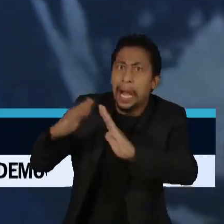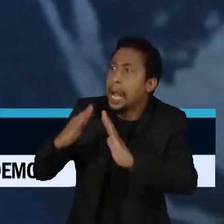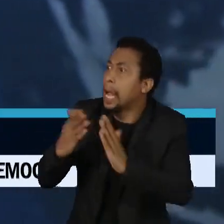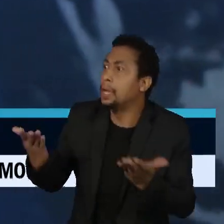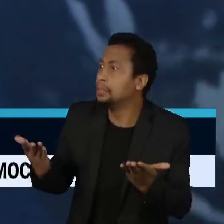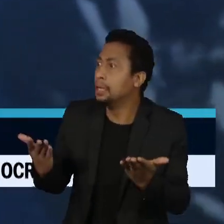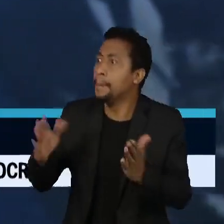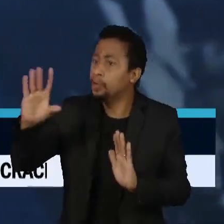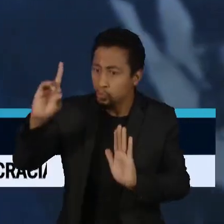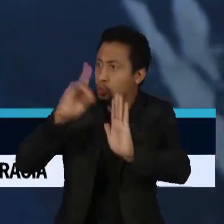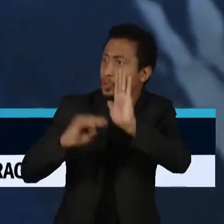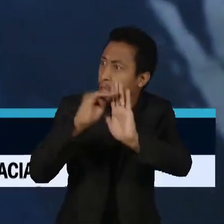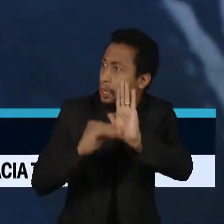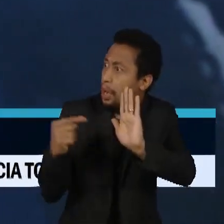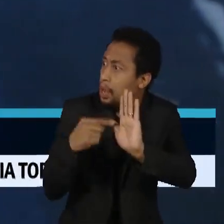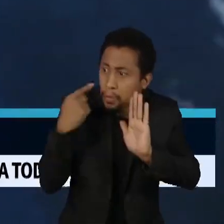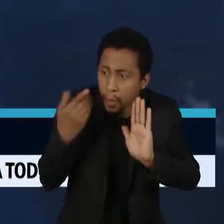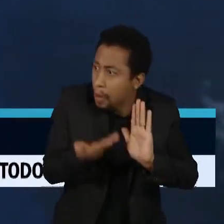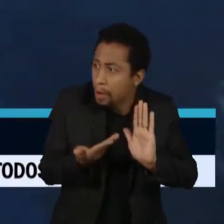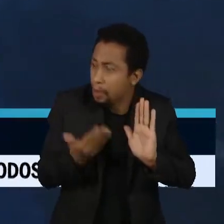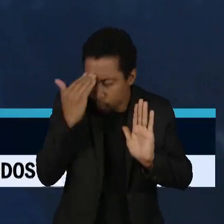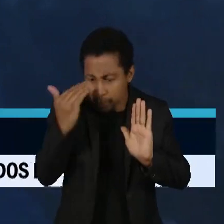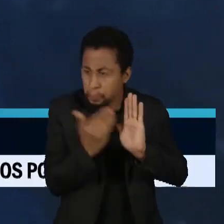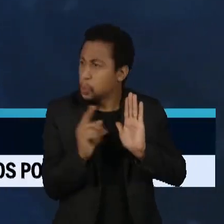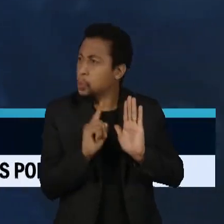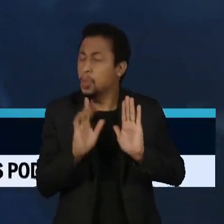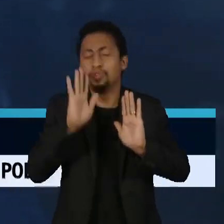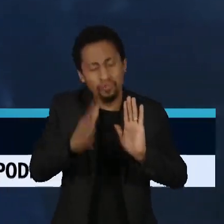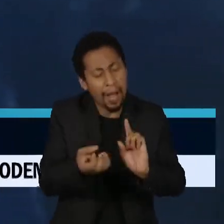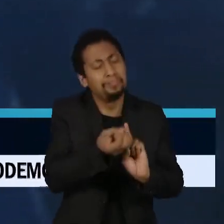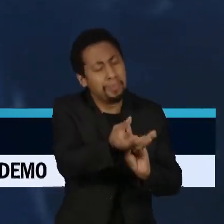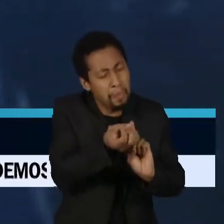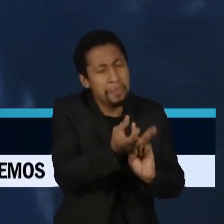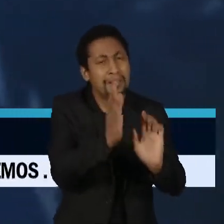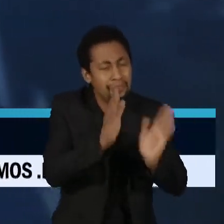colaborado com os investigadores durante o depoimento, que durou mais de 6 horas.